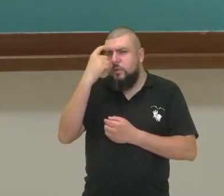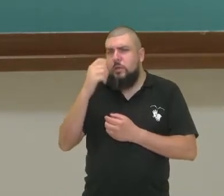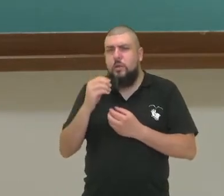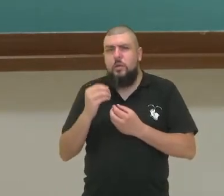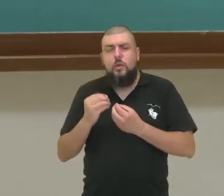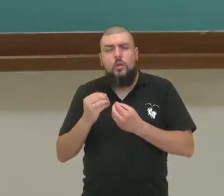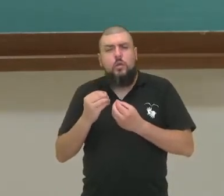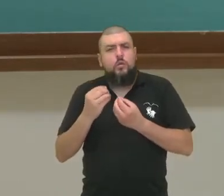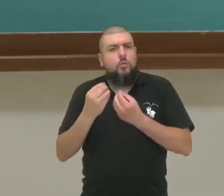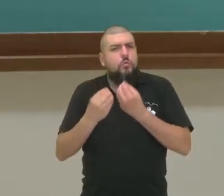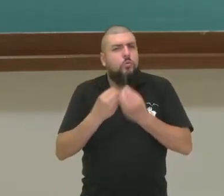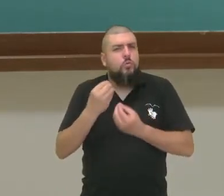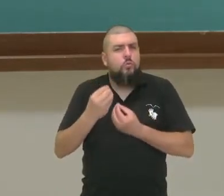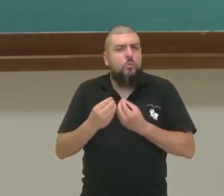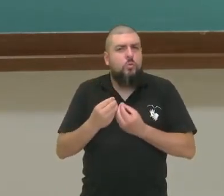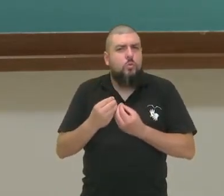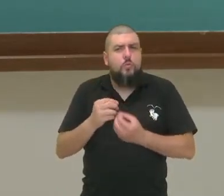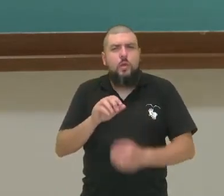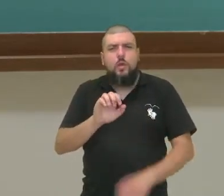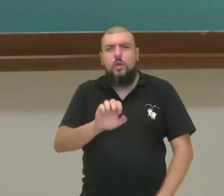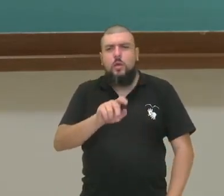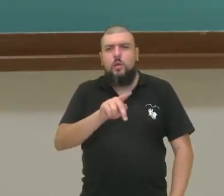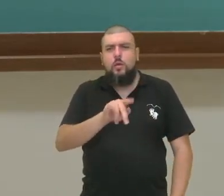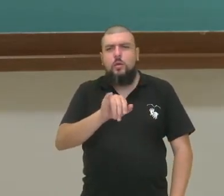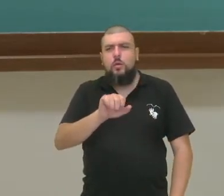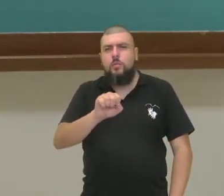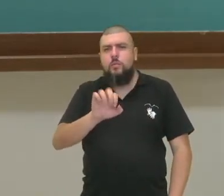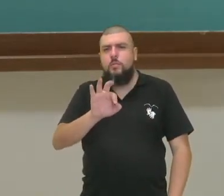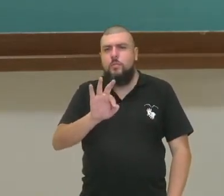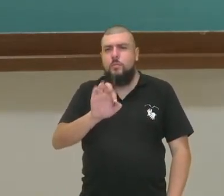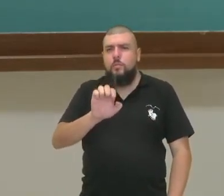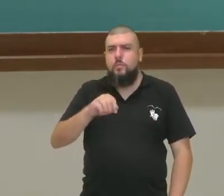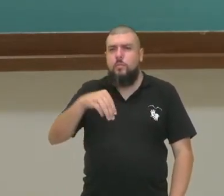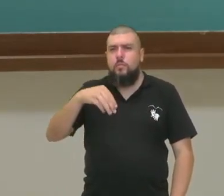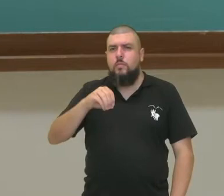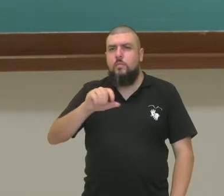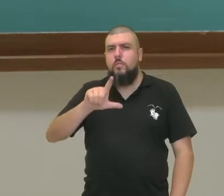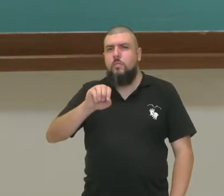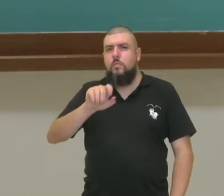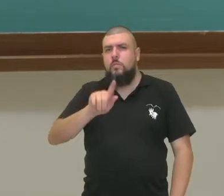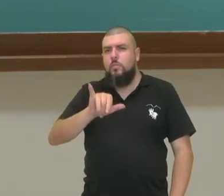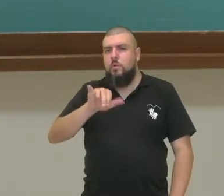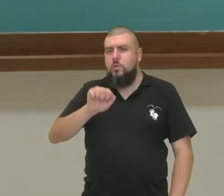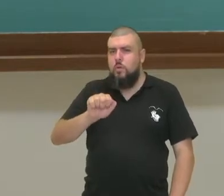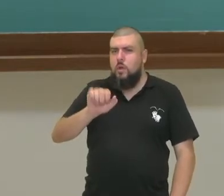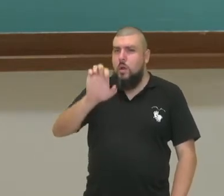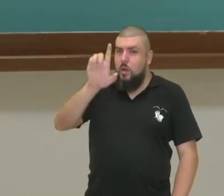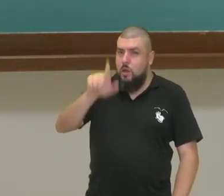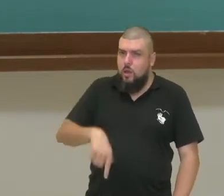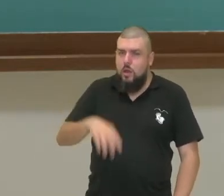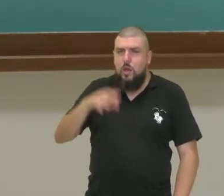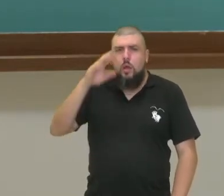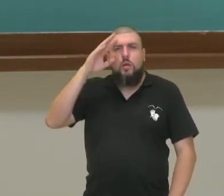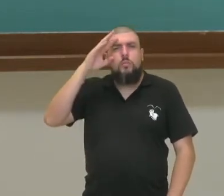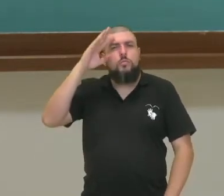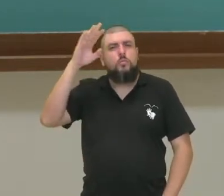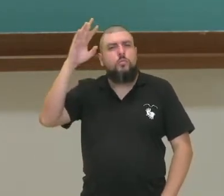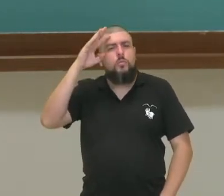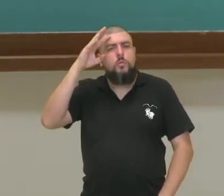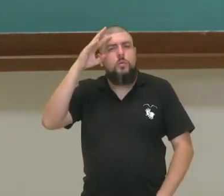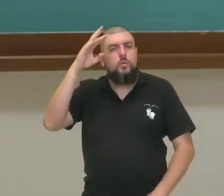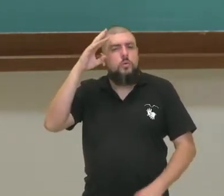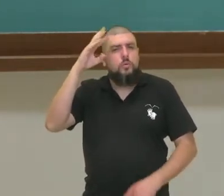que a chamada epistemologia, a teoria do conhecimento, aborda e problematiza,